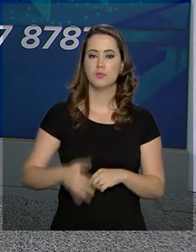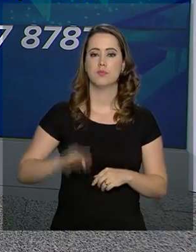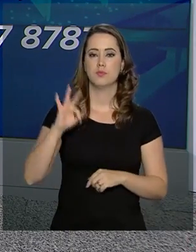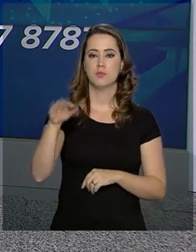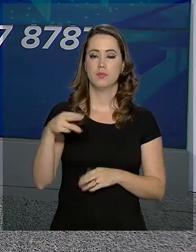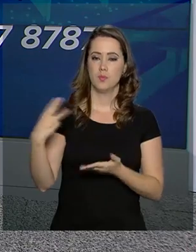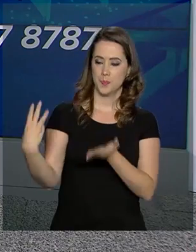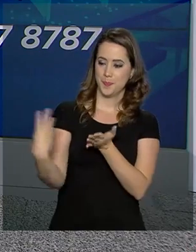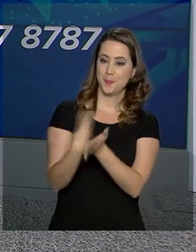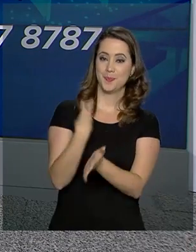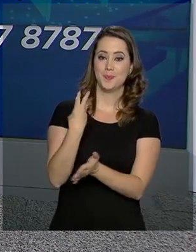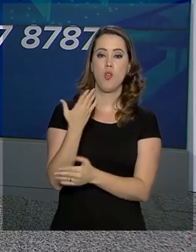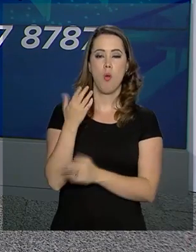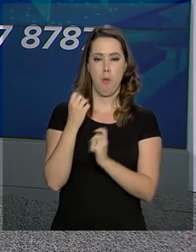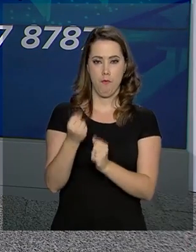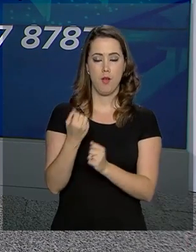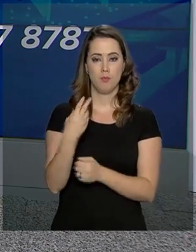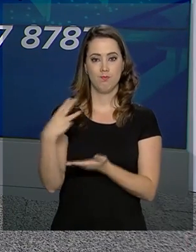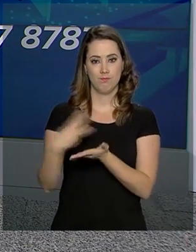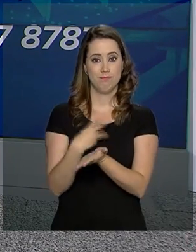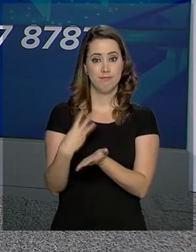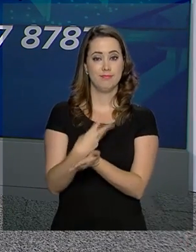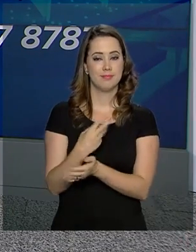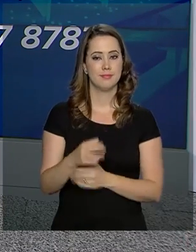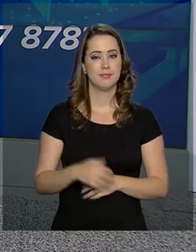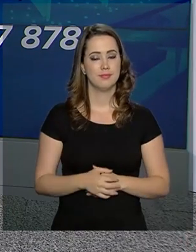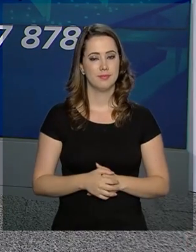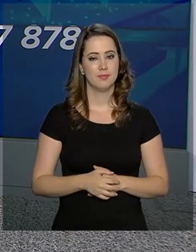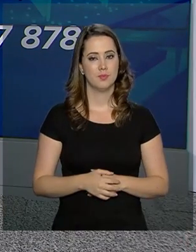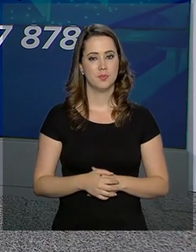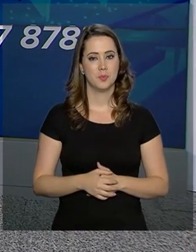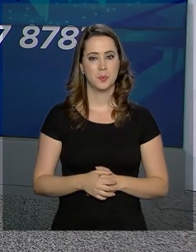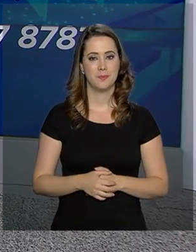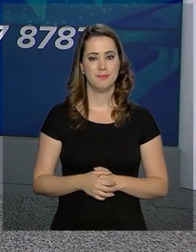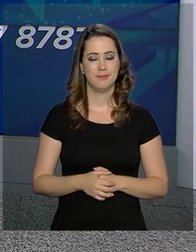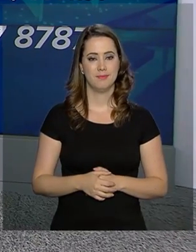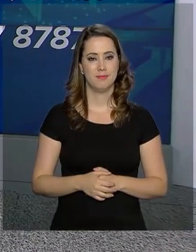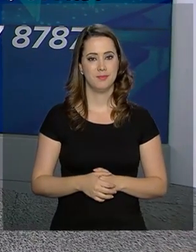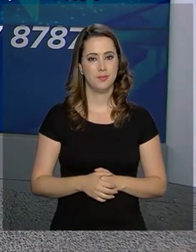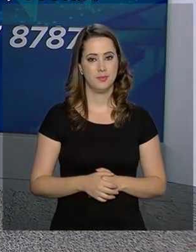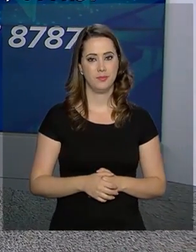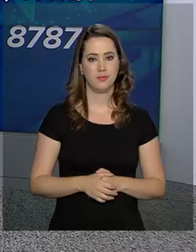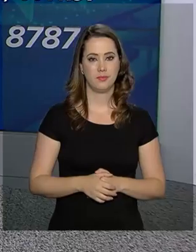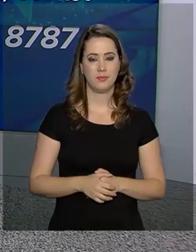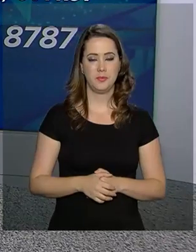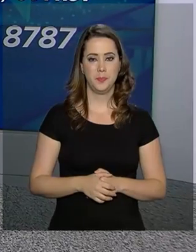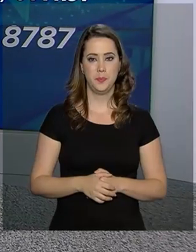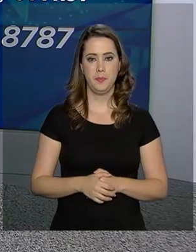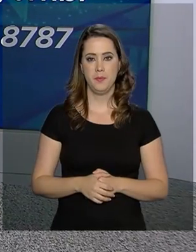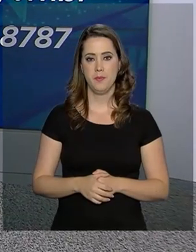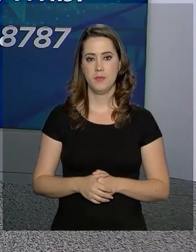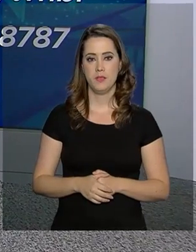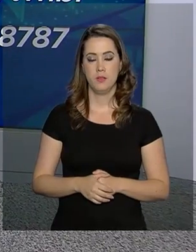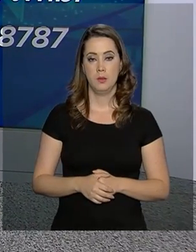do governo federal para o nosso WhatsApp. Então, anote aí, é